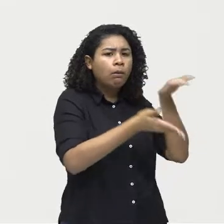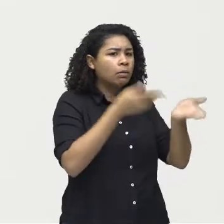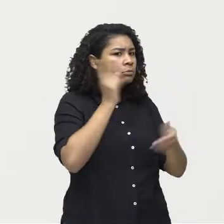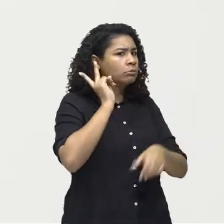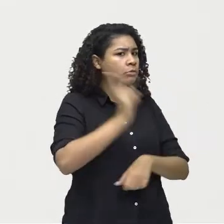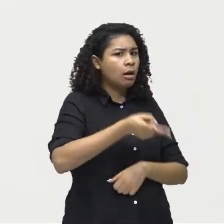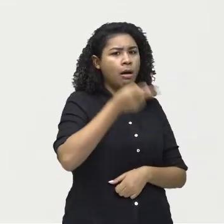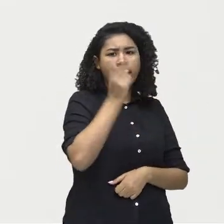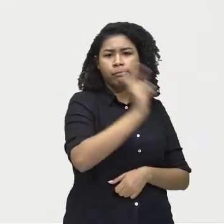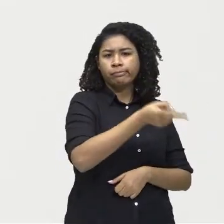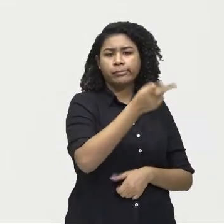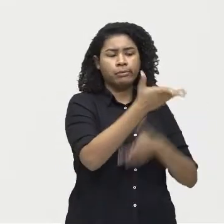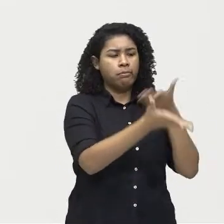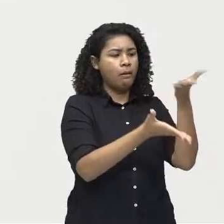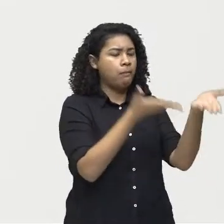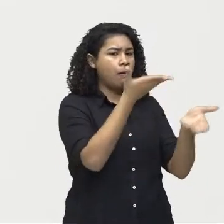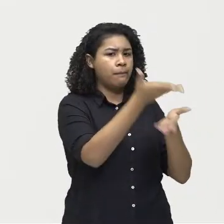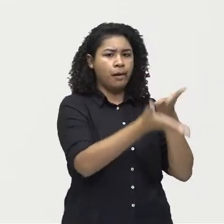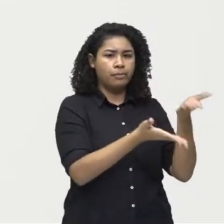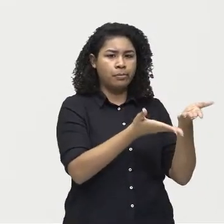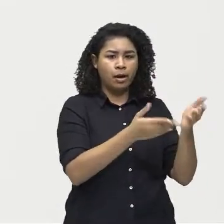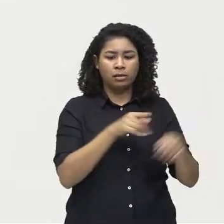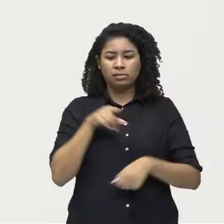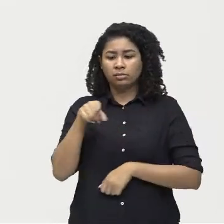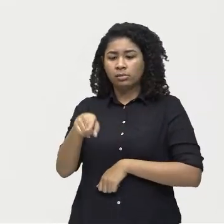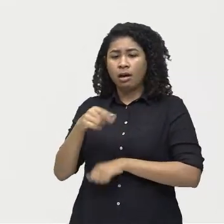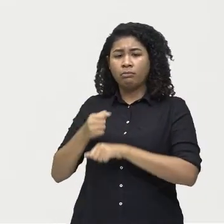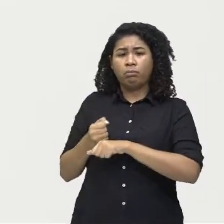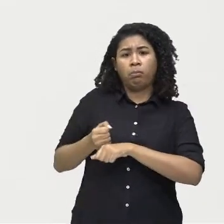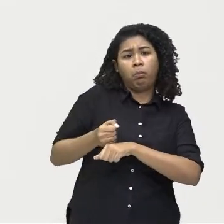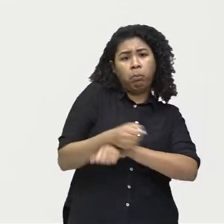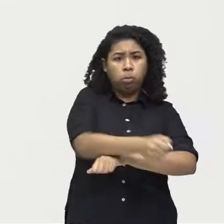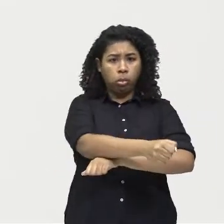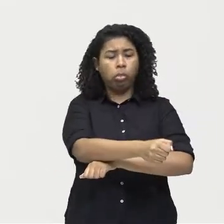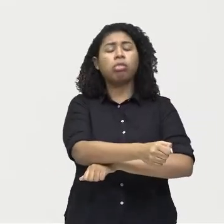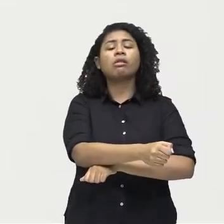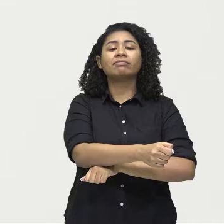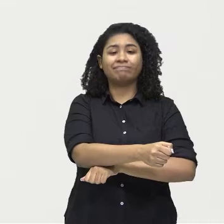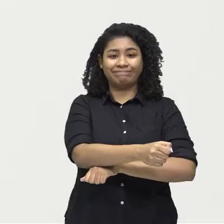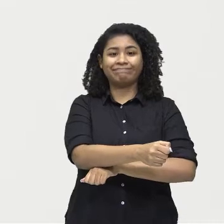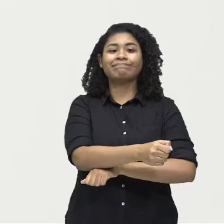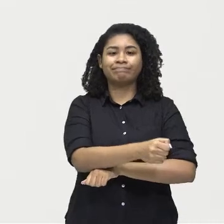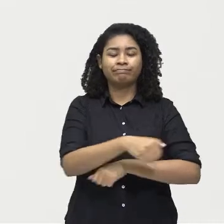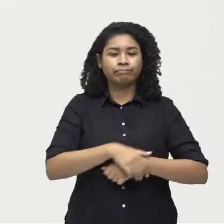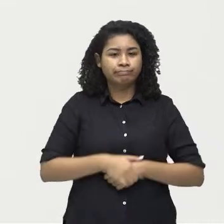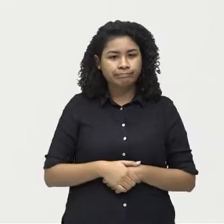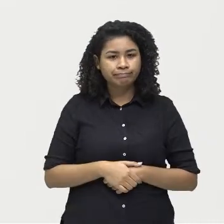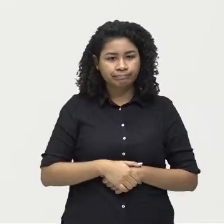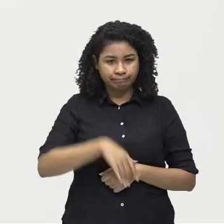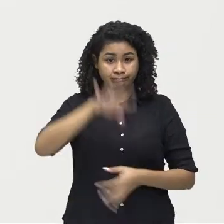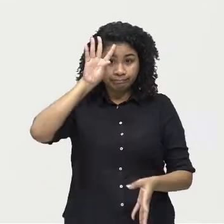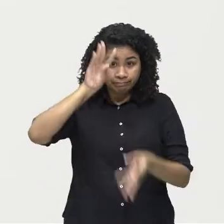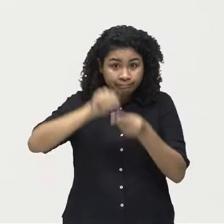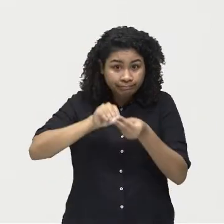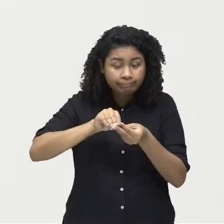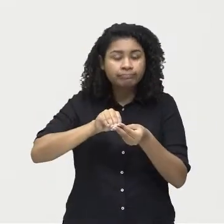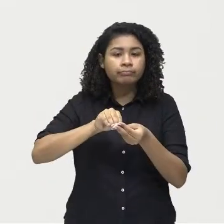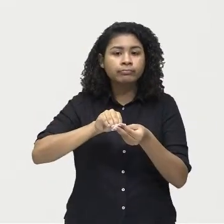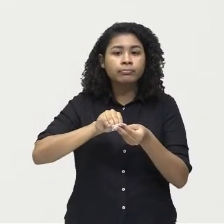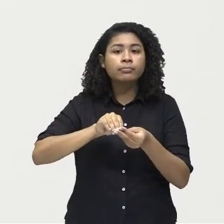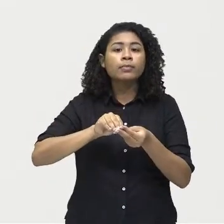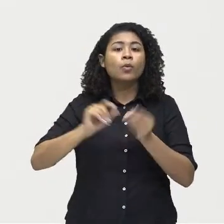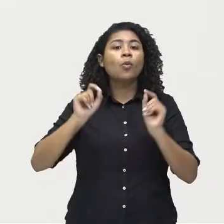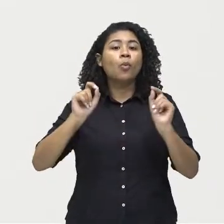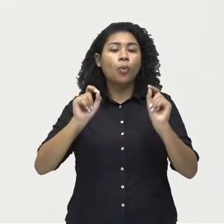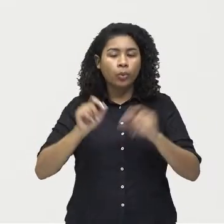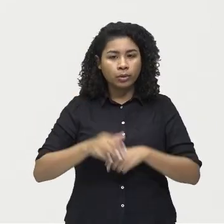desigualdades. Partindo daí, a gente vai entender que lá no século XVIII as coisas